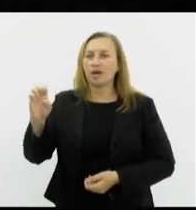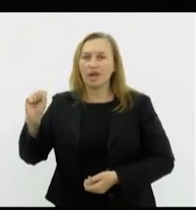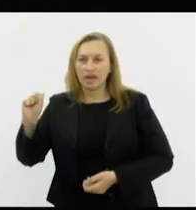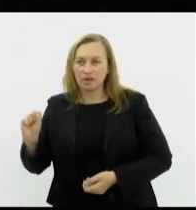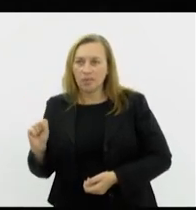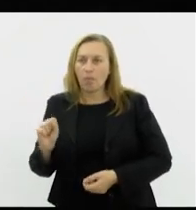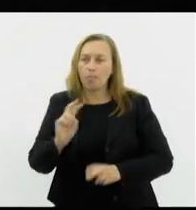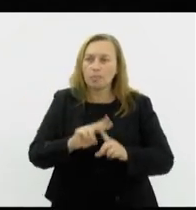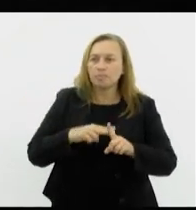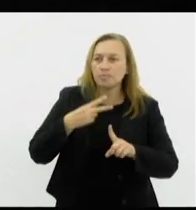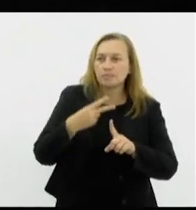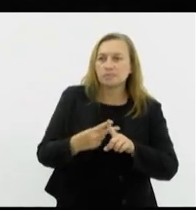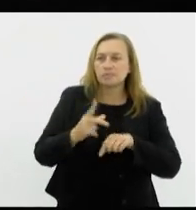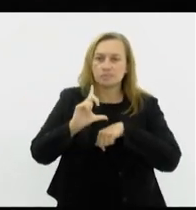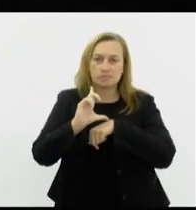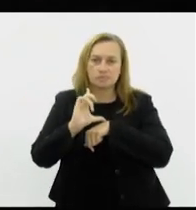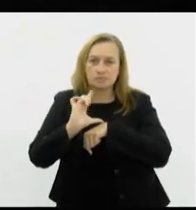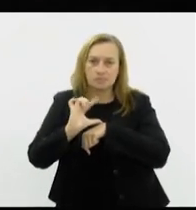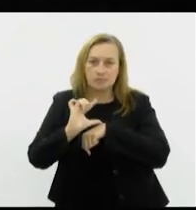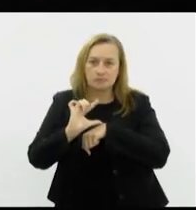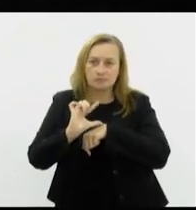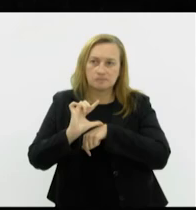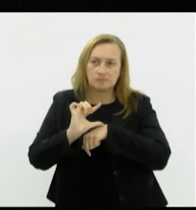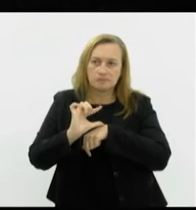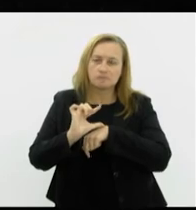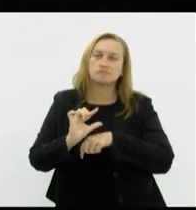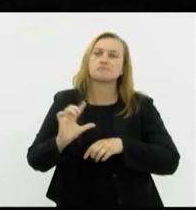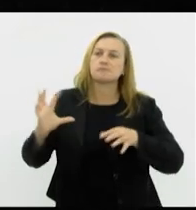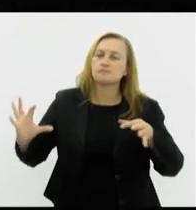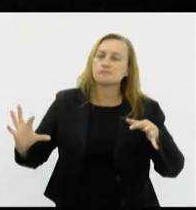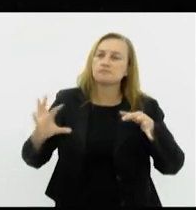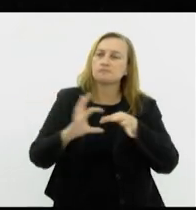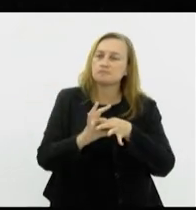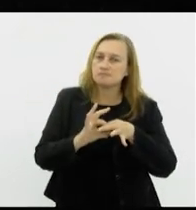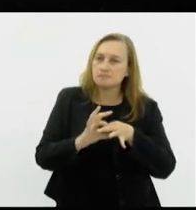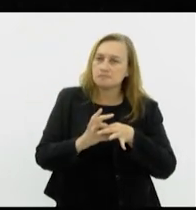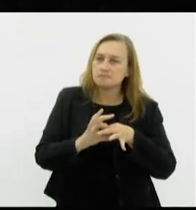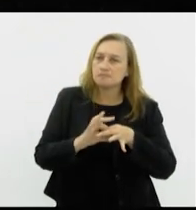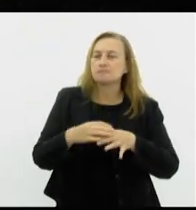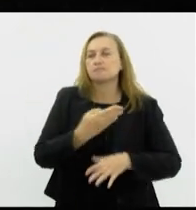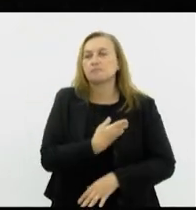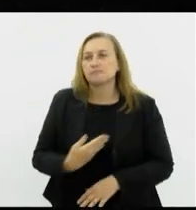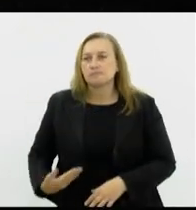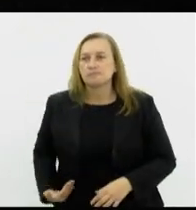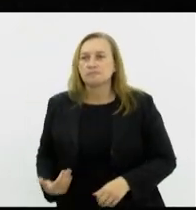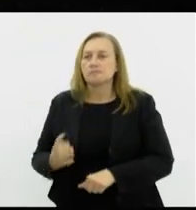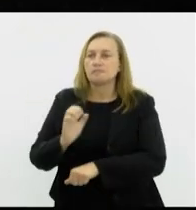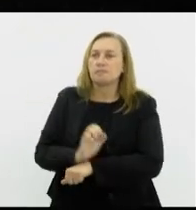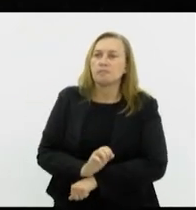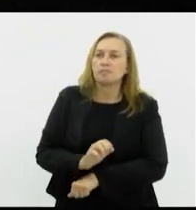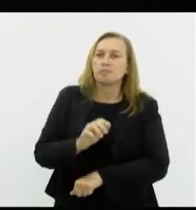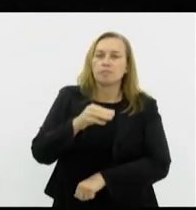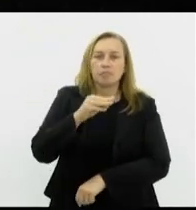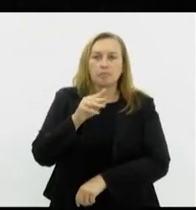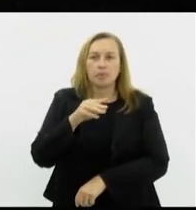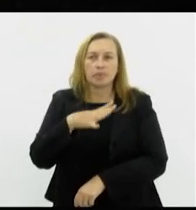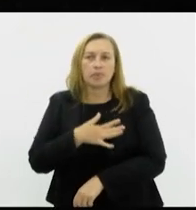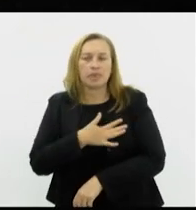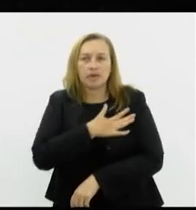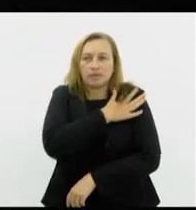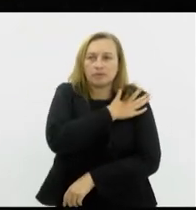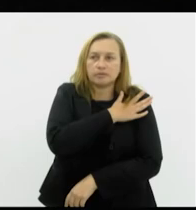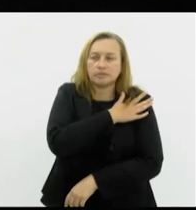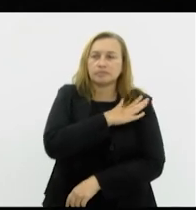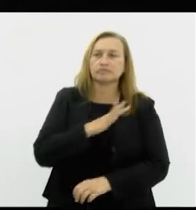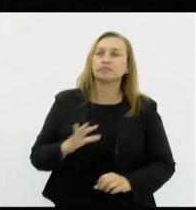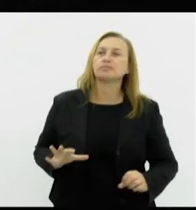dobrar o horário do efetivo vinculado, não é, ao governo do estado, aos PMs, para garantir